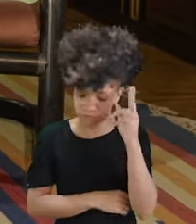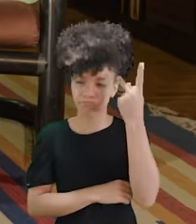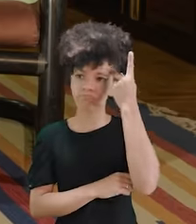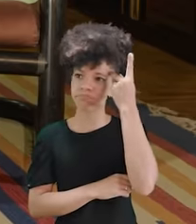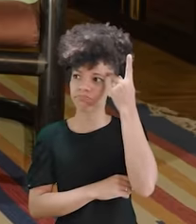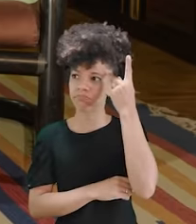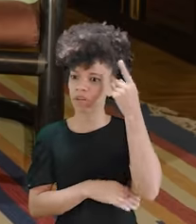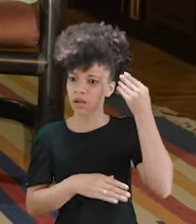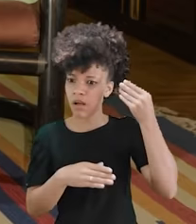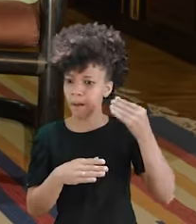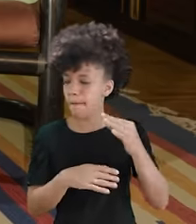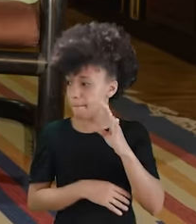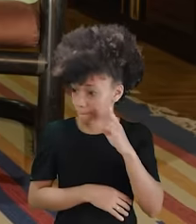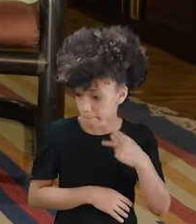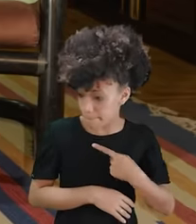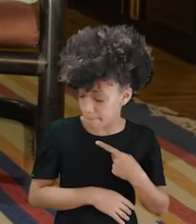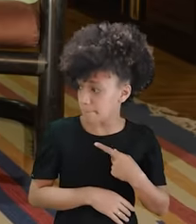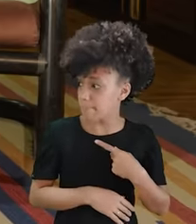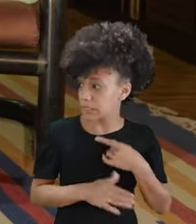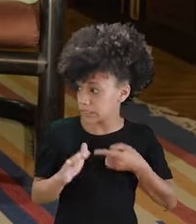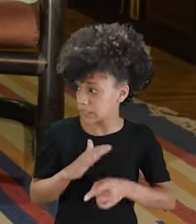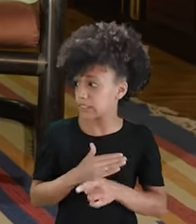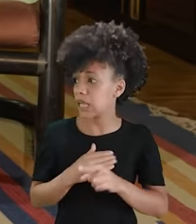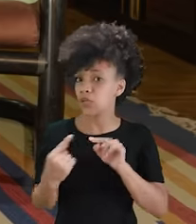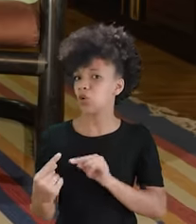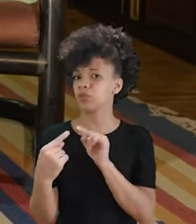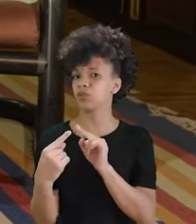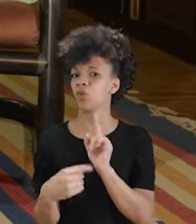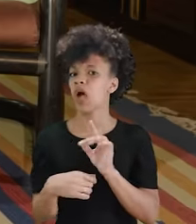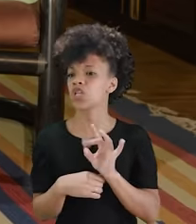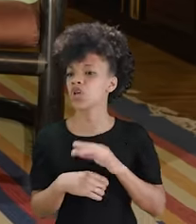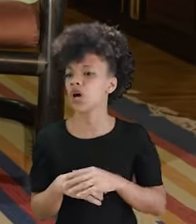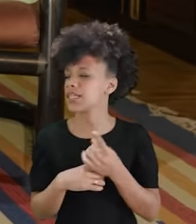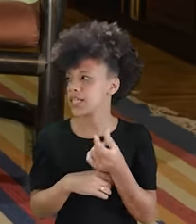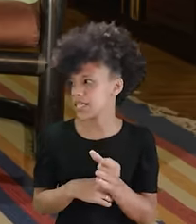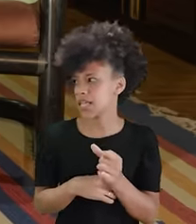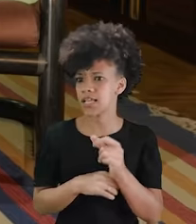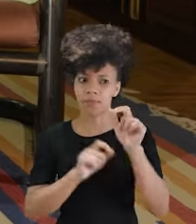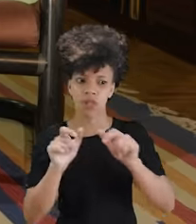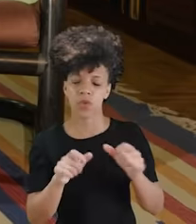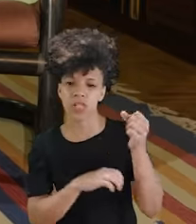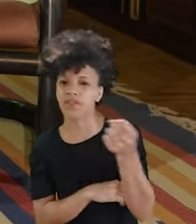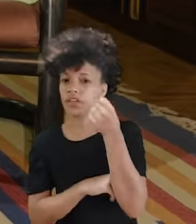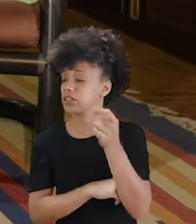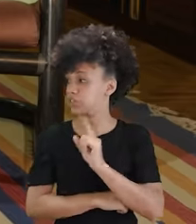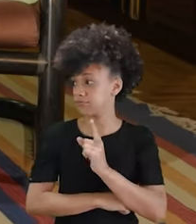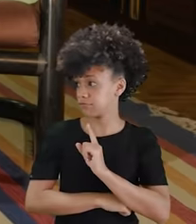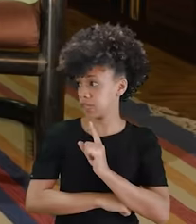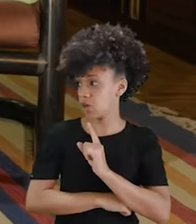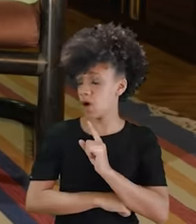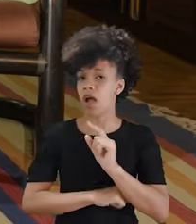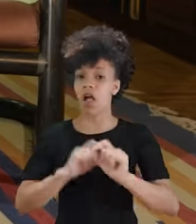um simples que você coloca para você conhecer o seu lado mais sombrio essa função na rádio É só botar 16 caras numa casa e da cerveja